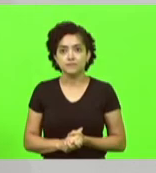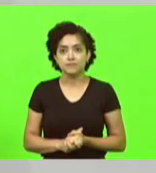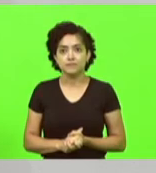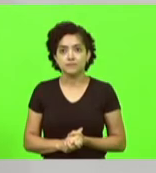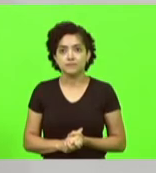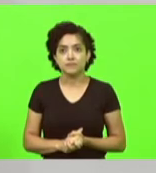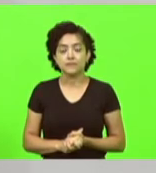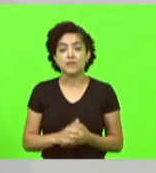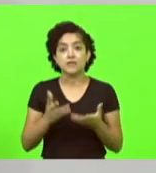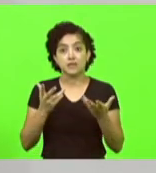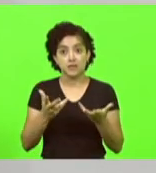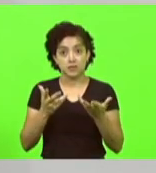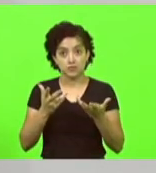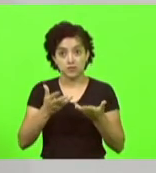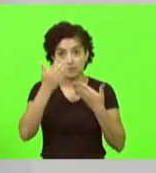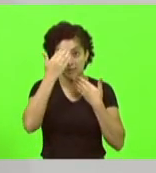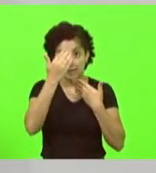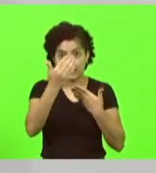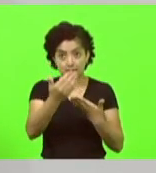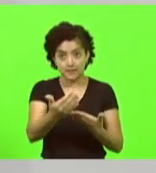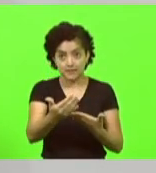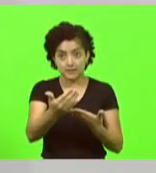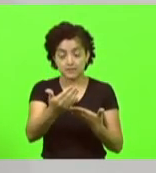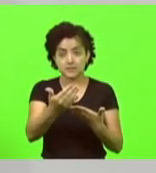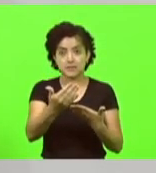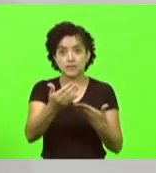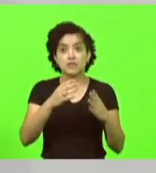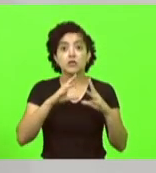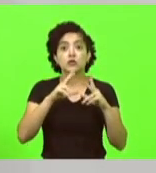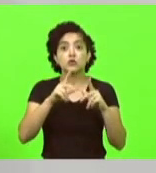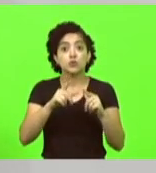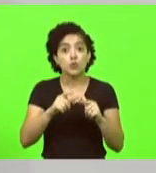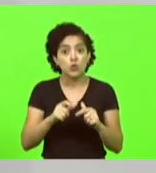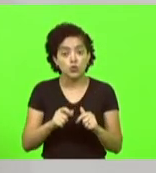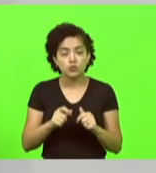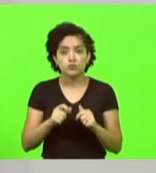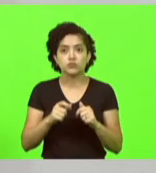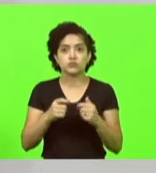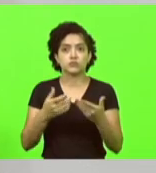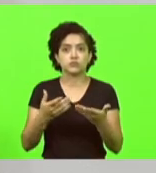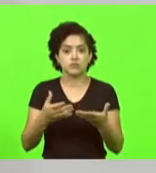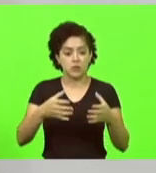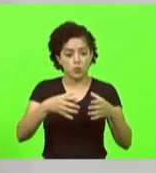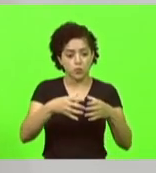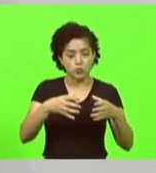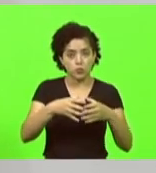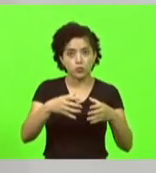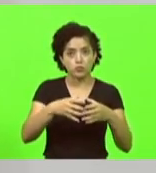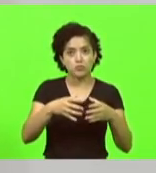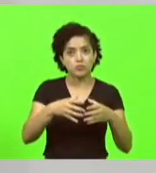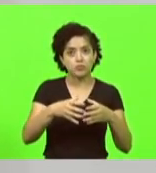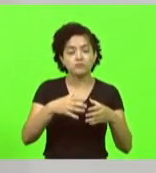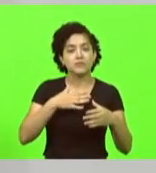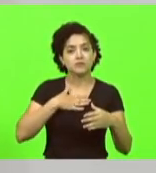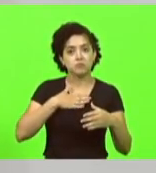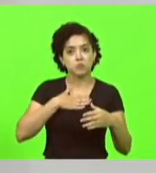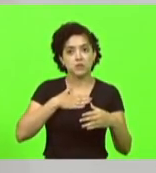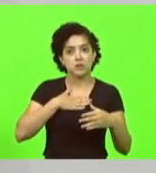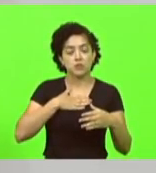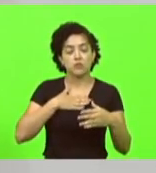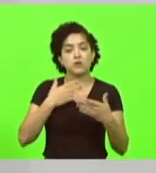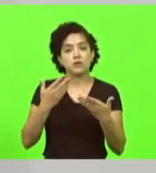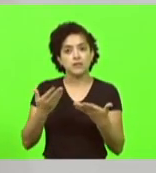Quero também agradecer aqui todos os colaboradores do meu gabinete. Quero também deixar